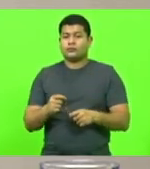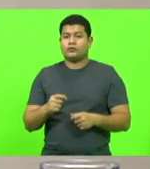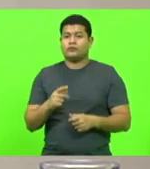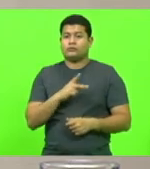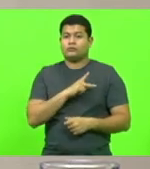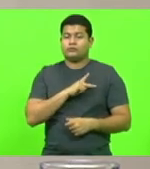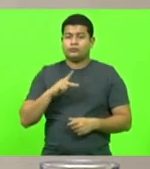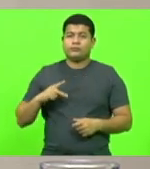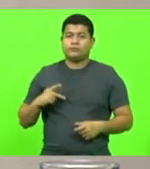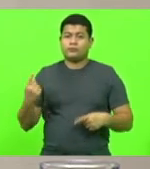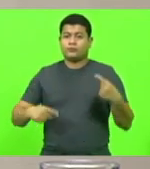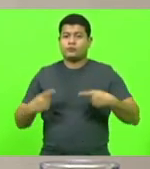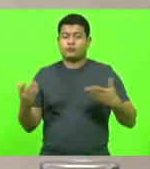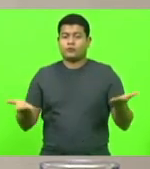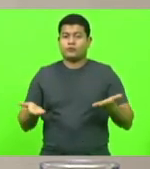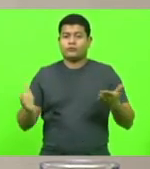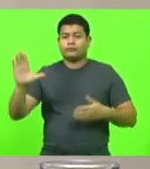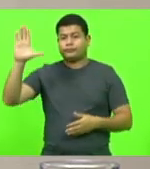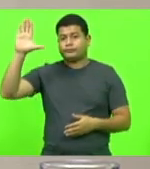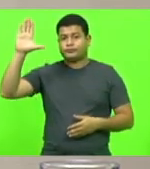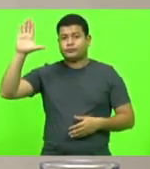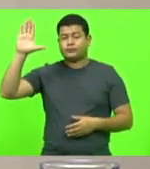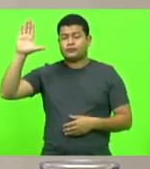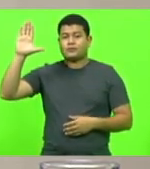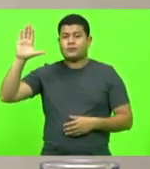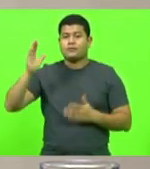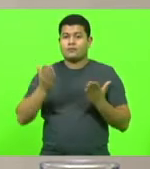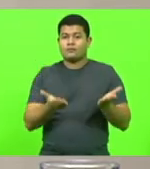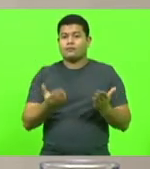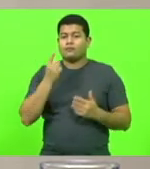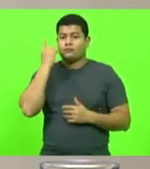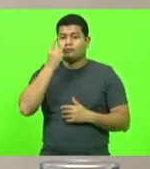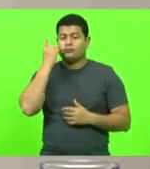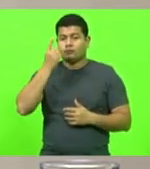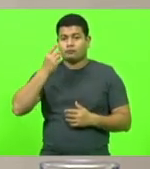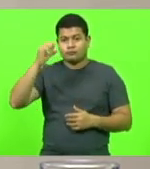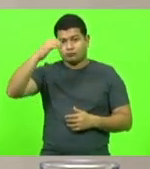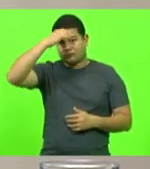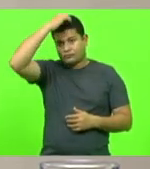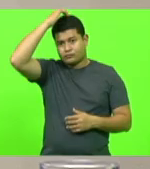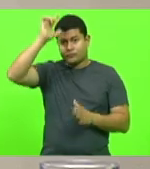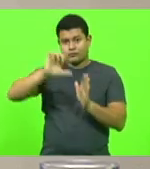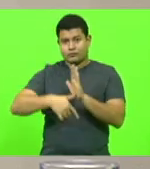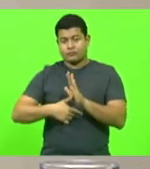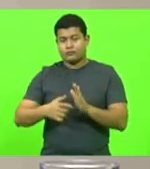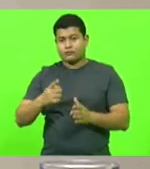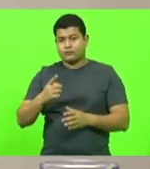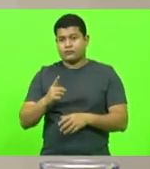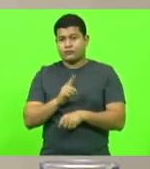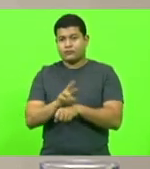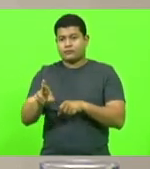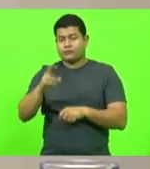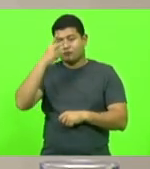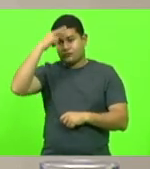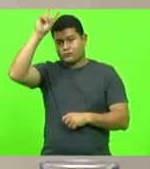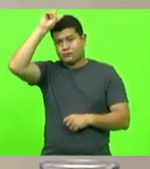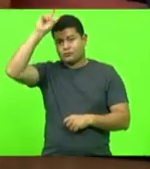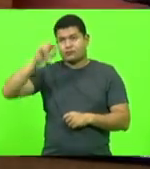discutir, presidente. Para discutir, com a palavra, deputado Coronel Mocelin, na sequência, doutor Vicente Caro Preso.